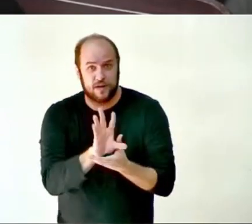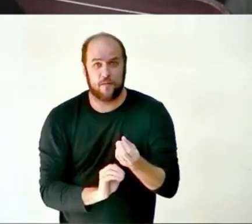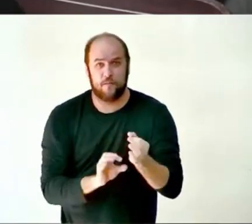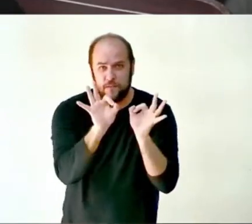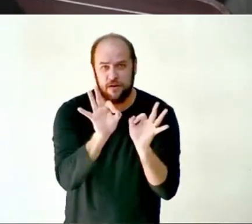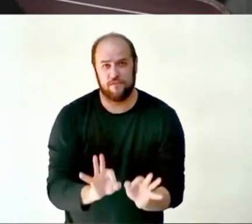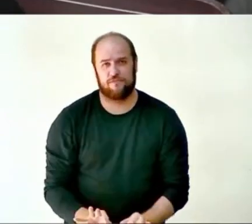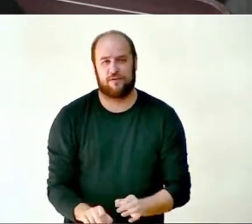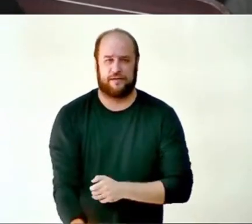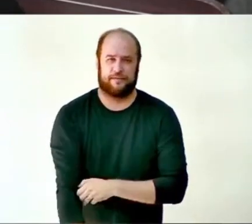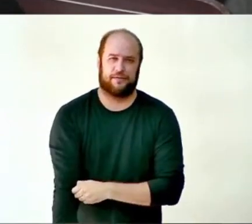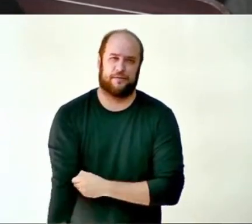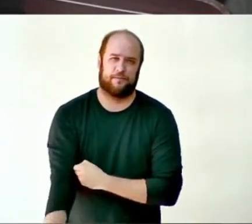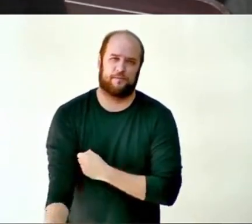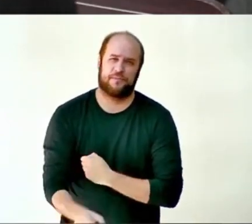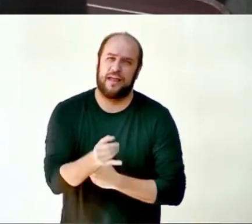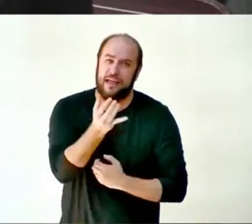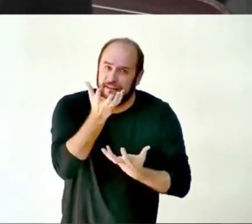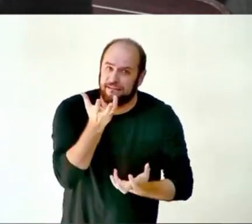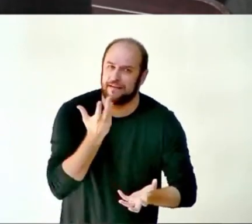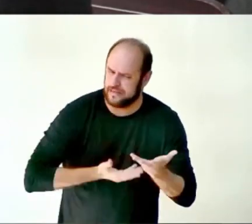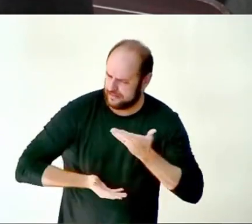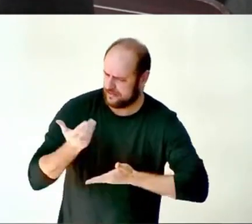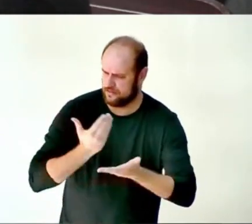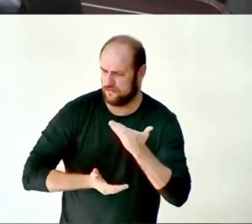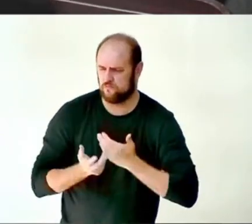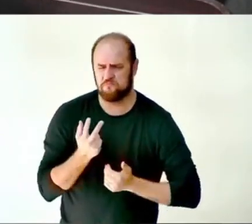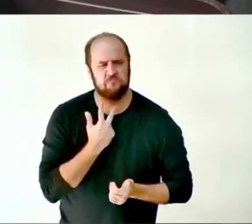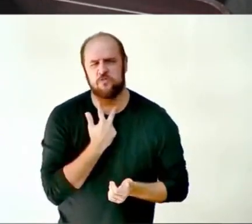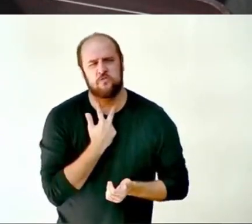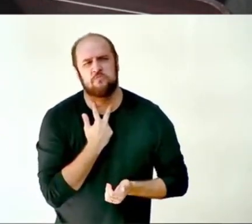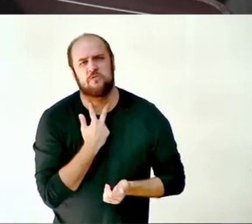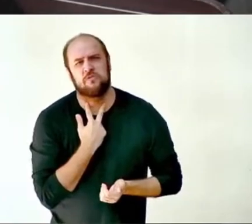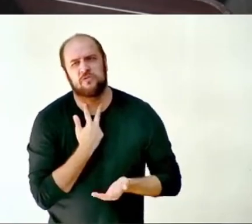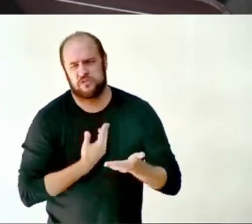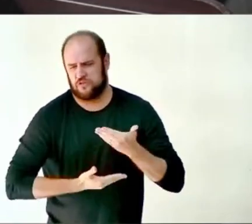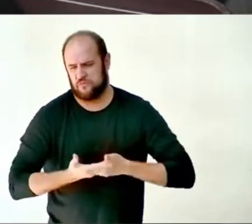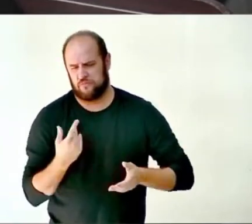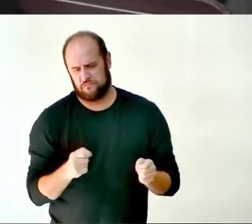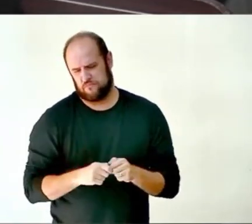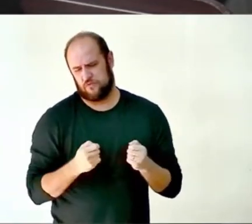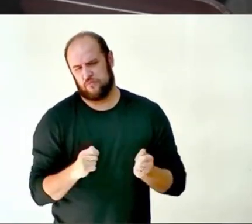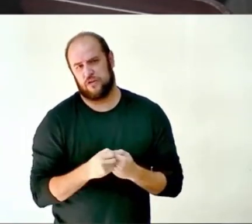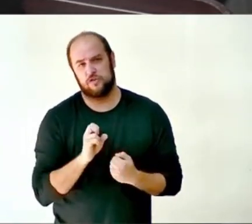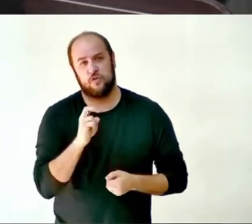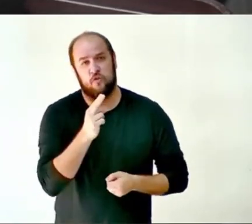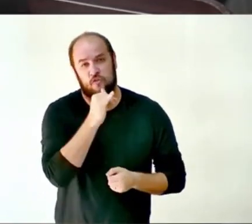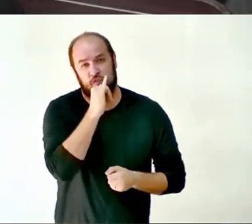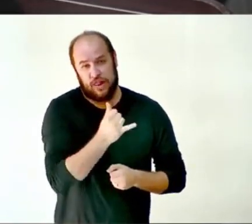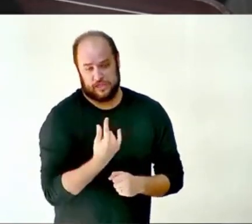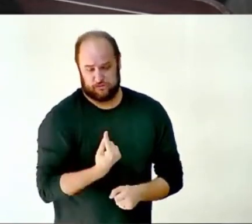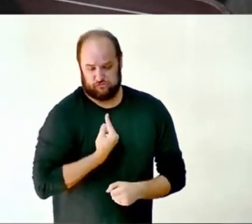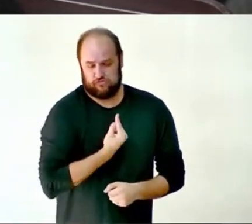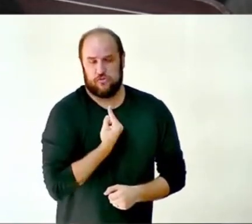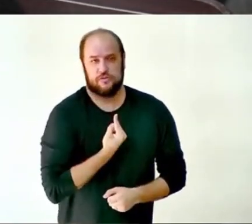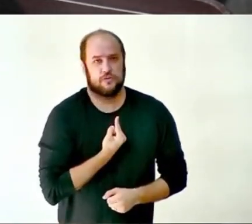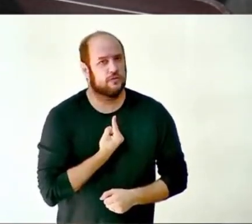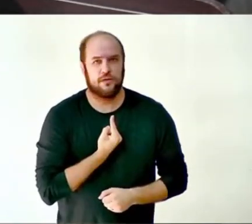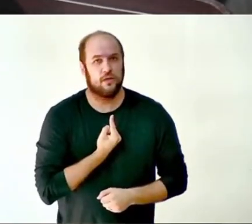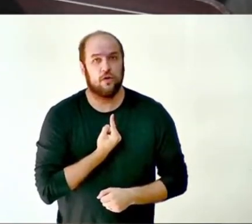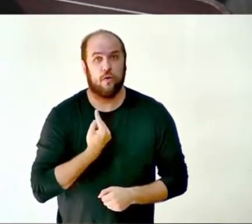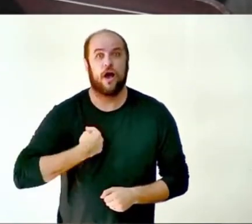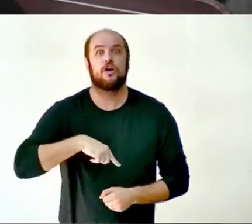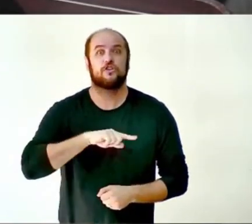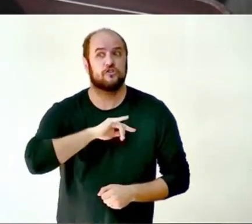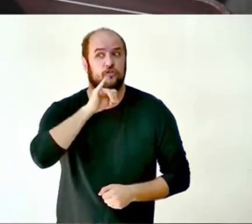você quiser servir, não pode servir como um autônomo. Se você quiser falar, não pode falar como um autônomo. Nós falamos de acordo com